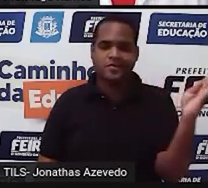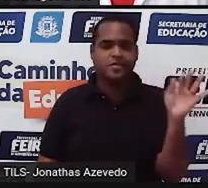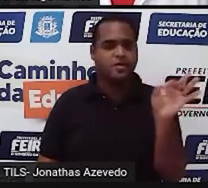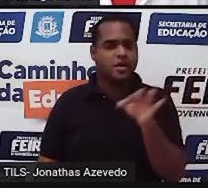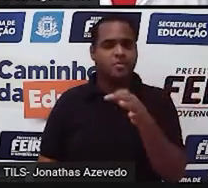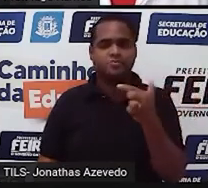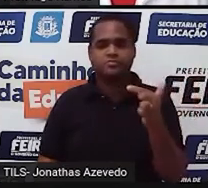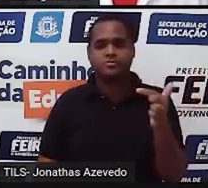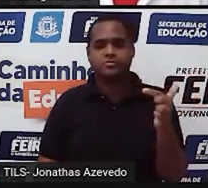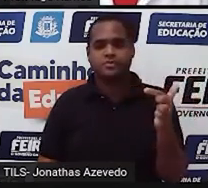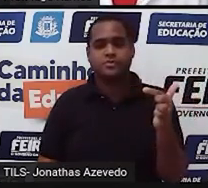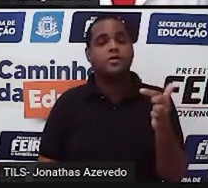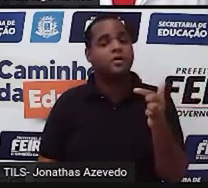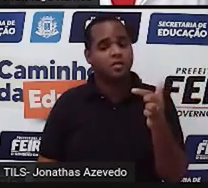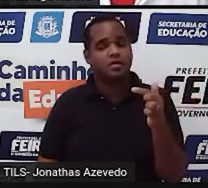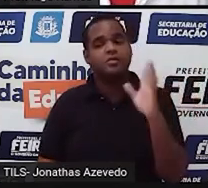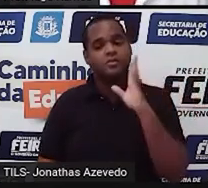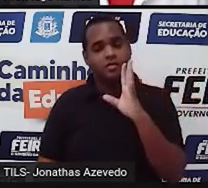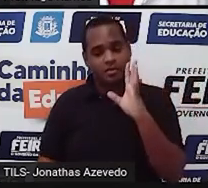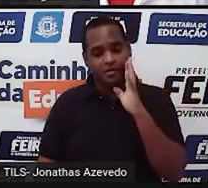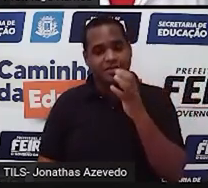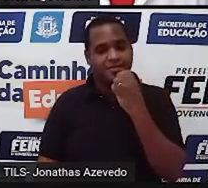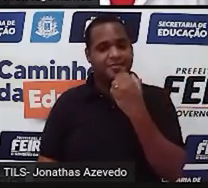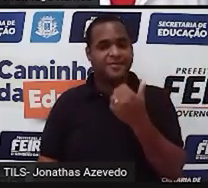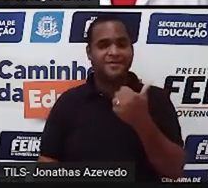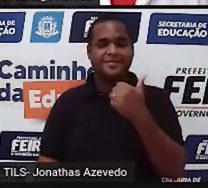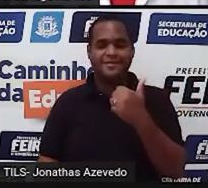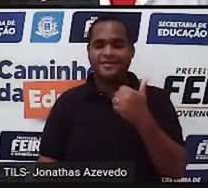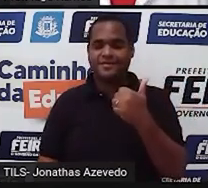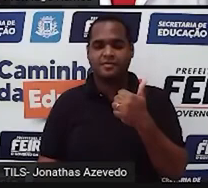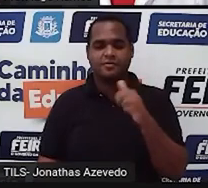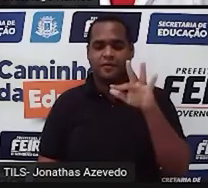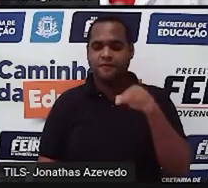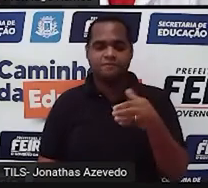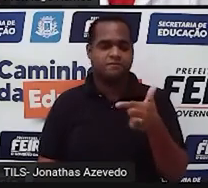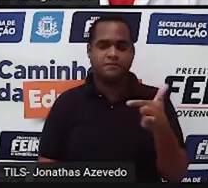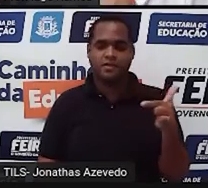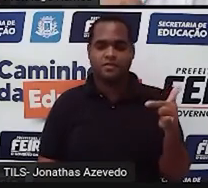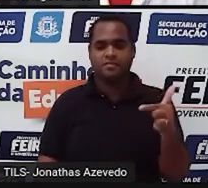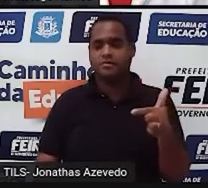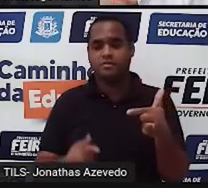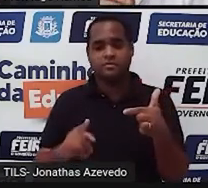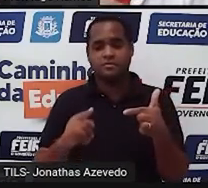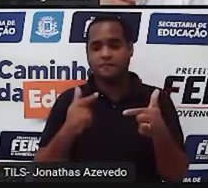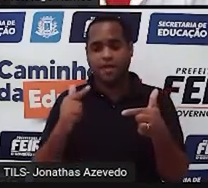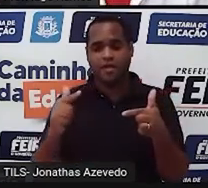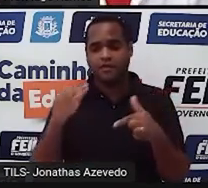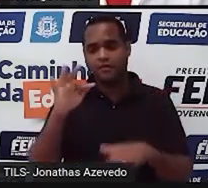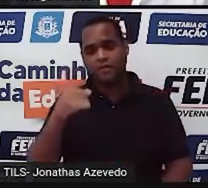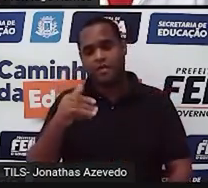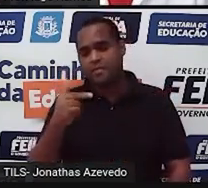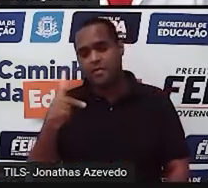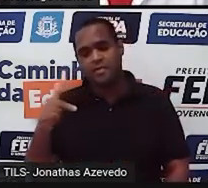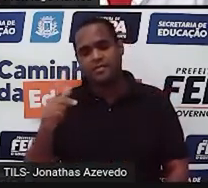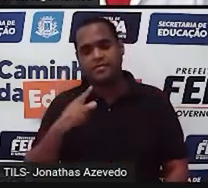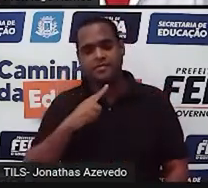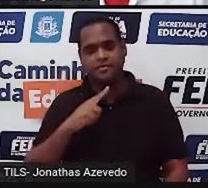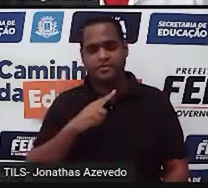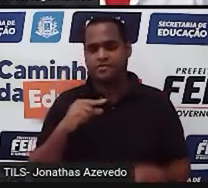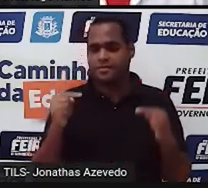acaba Galerinha olha só que coisa massa né É não tem fim esse negócio não tem sim